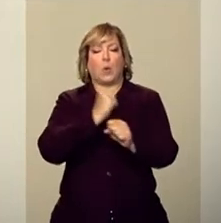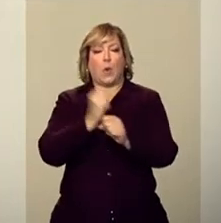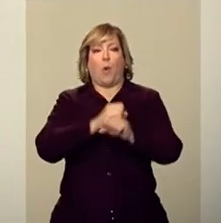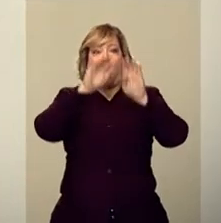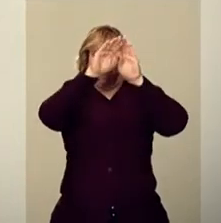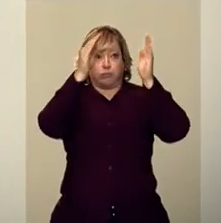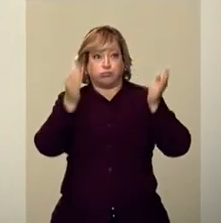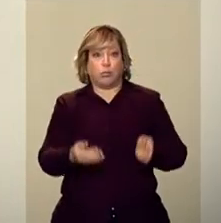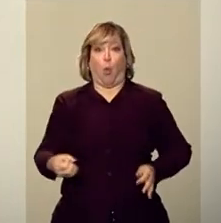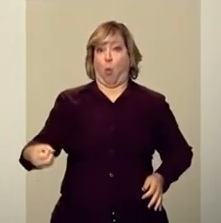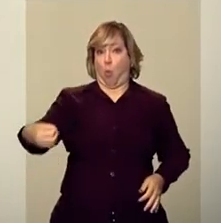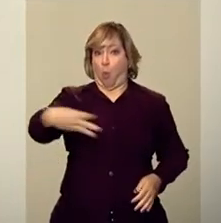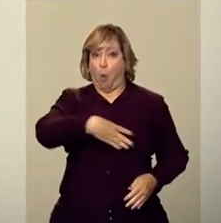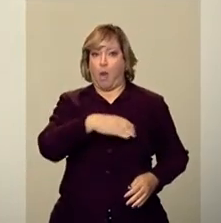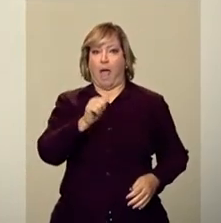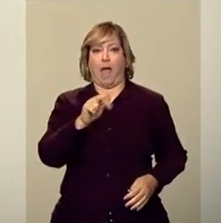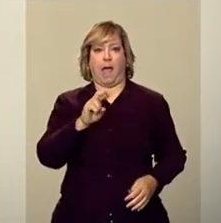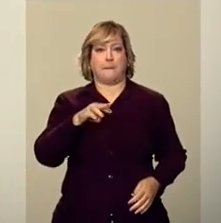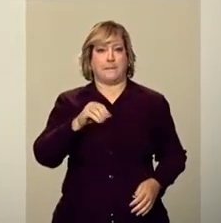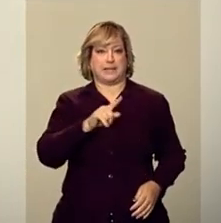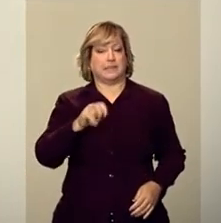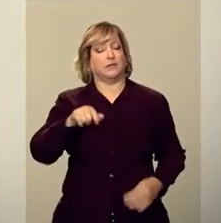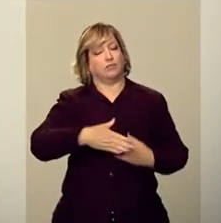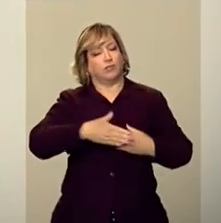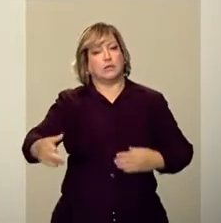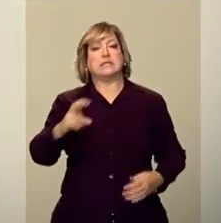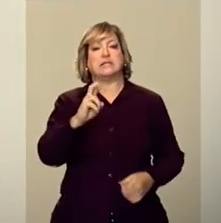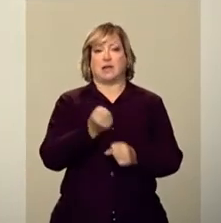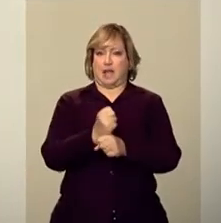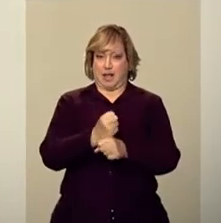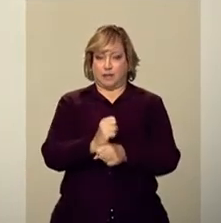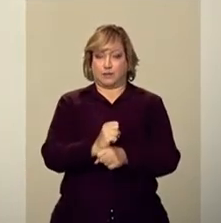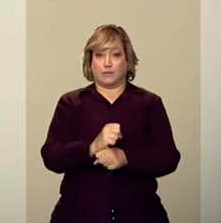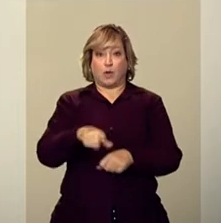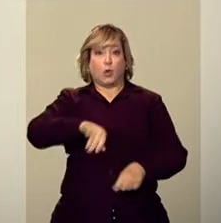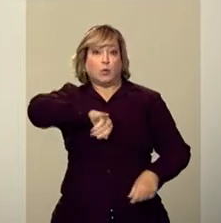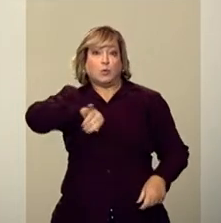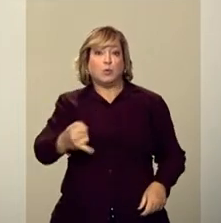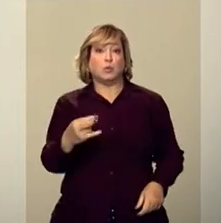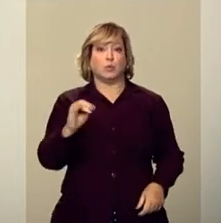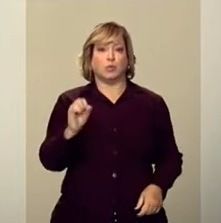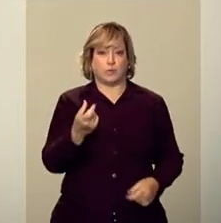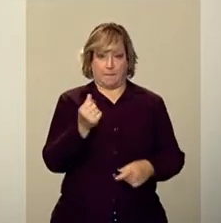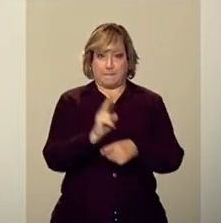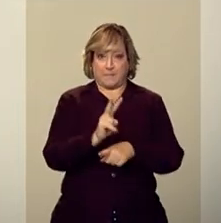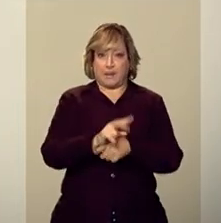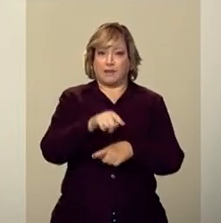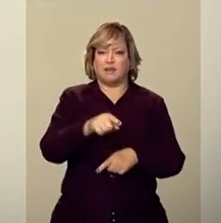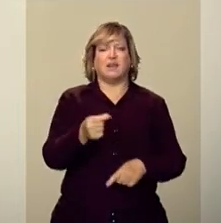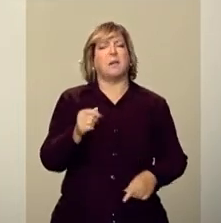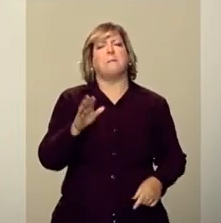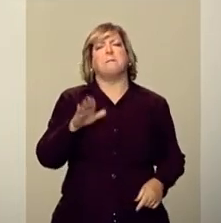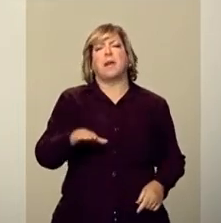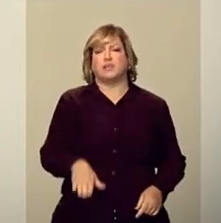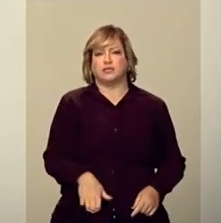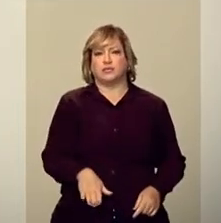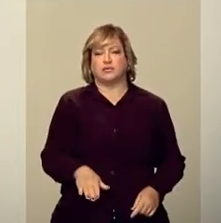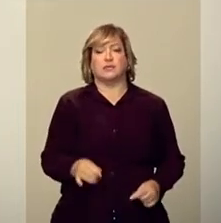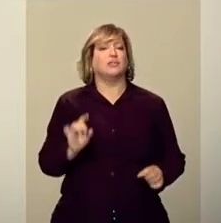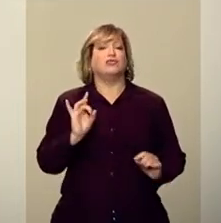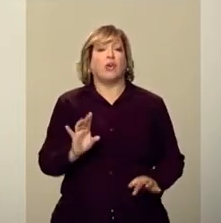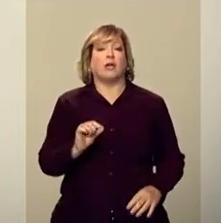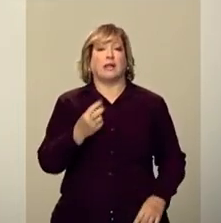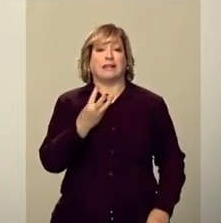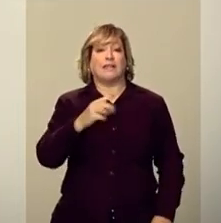construção de novos armazéns nos próximos cinco anos e os juros dos empréstimos são baixíssimos de